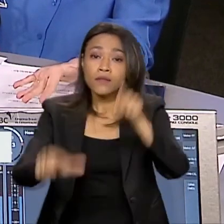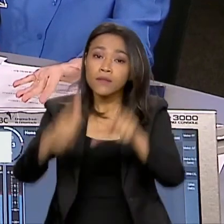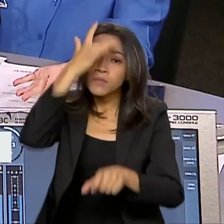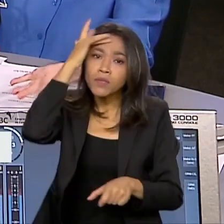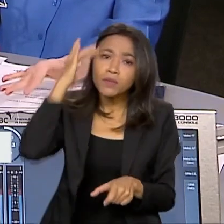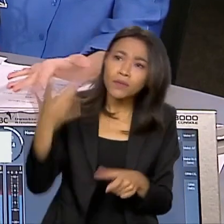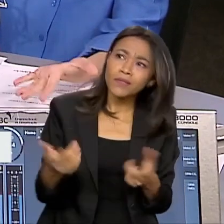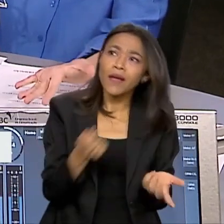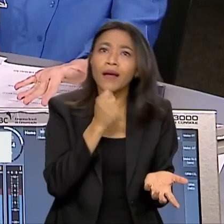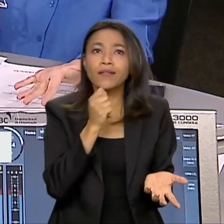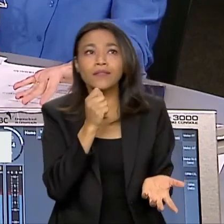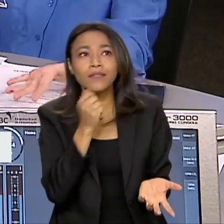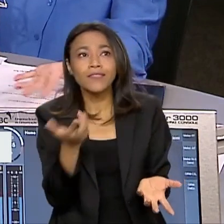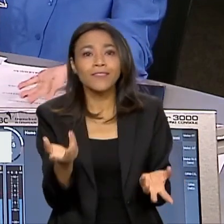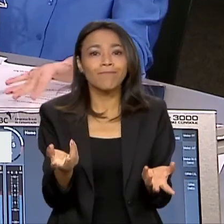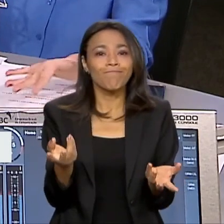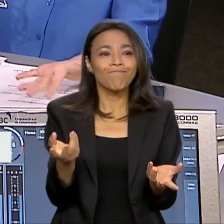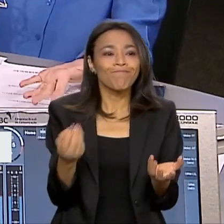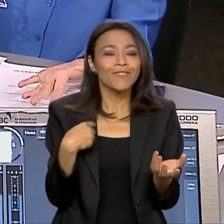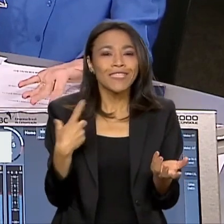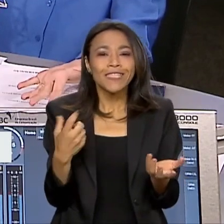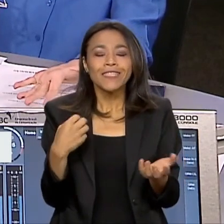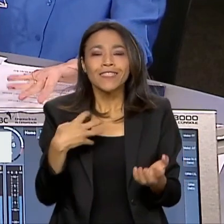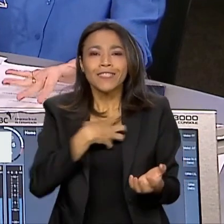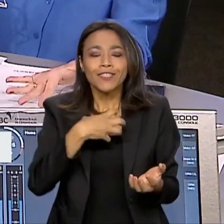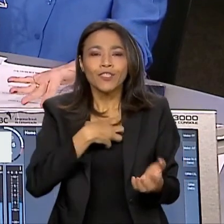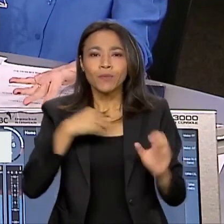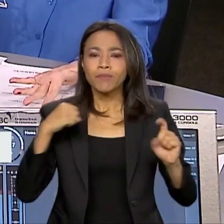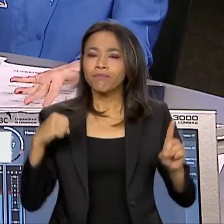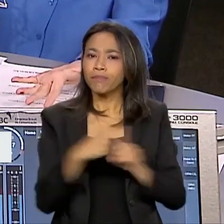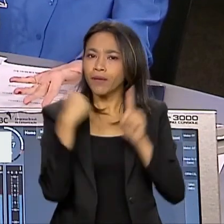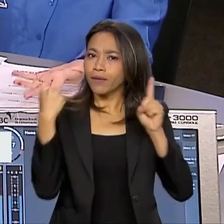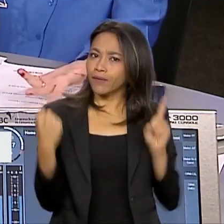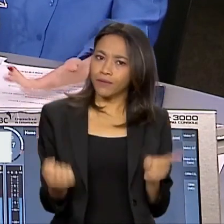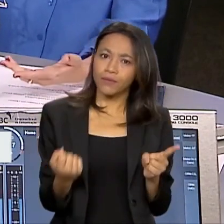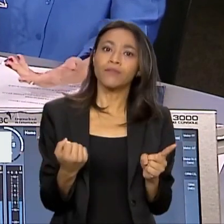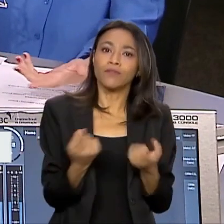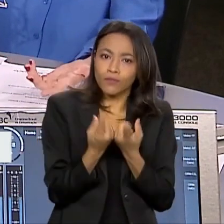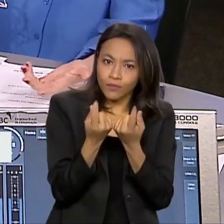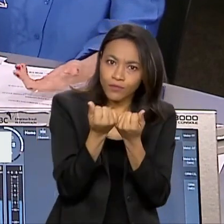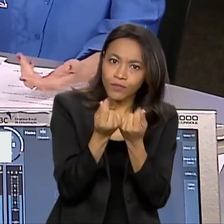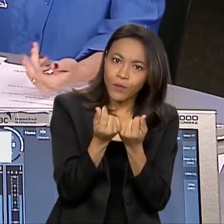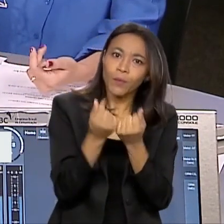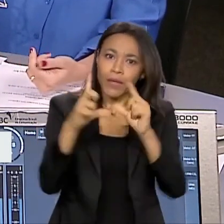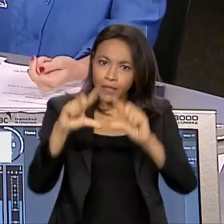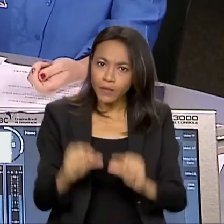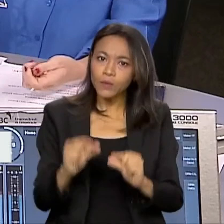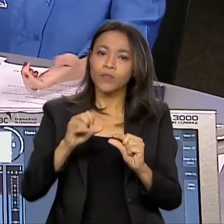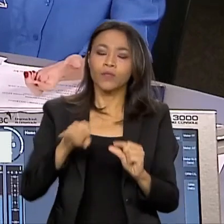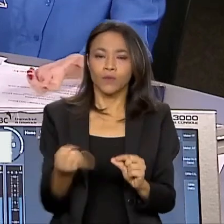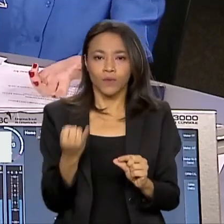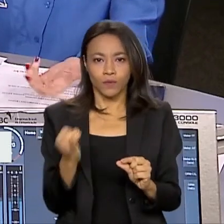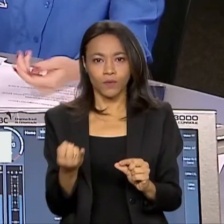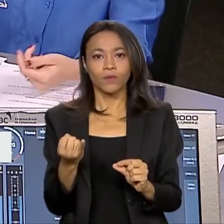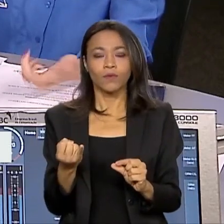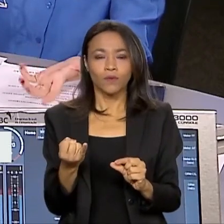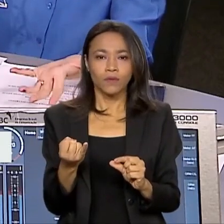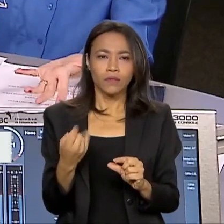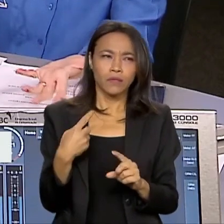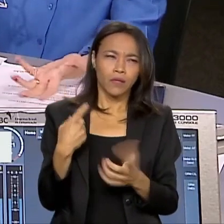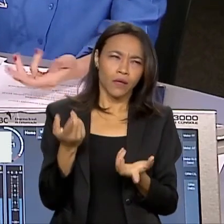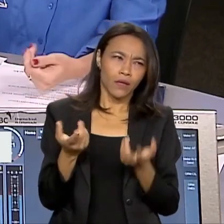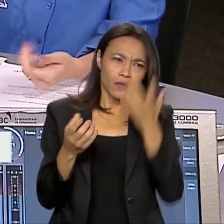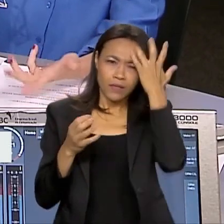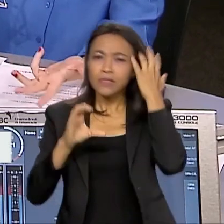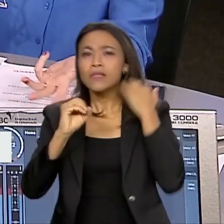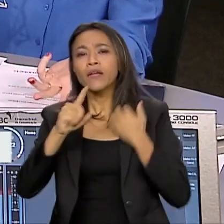vai sentir ainda um efeito imagino não há um efeito para o consumidor comum se reduzir é meio